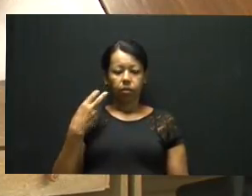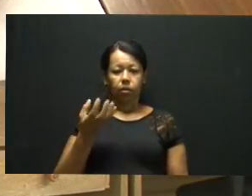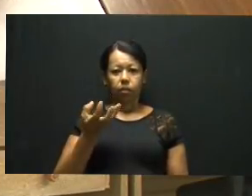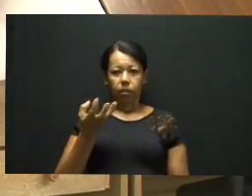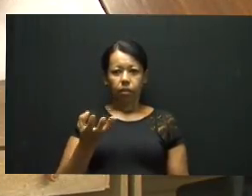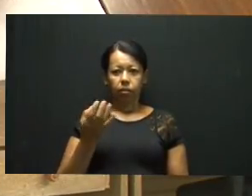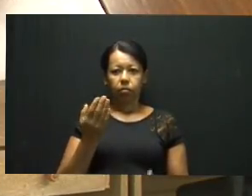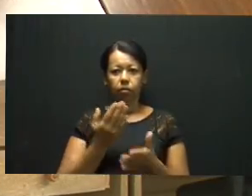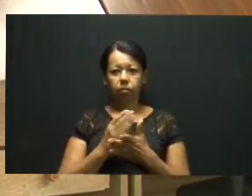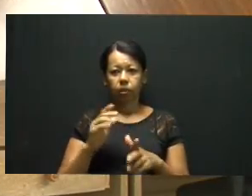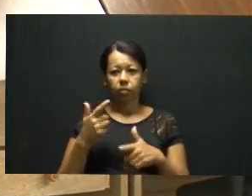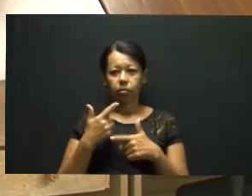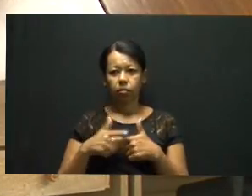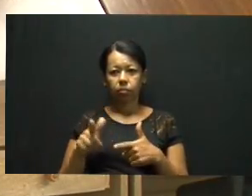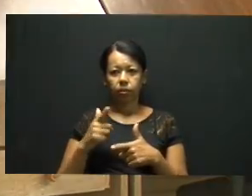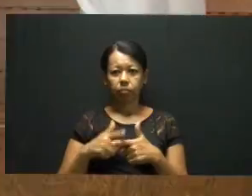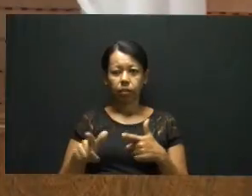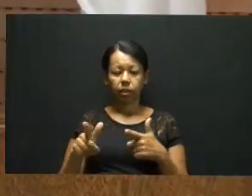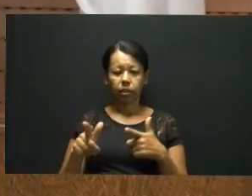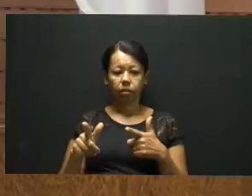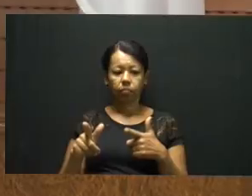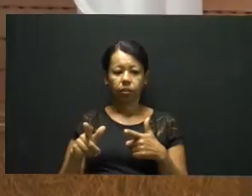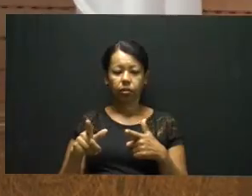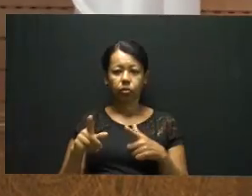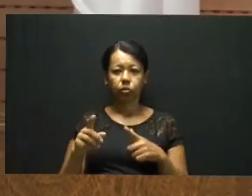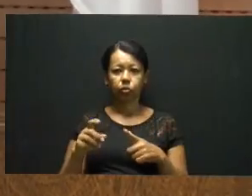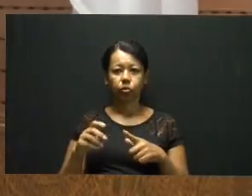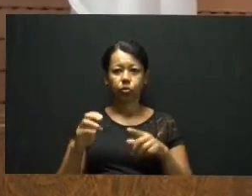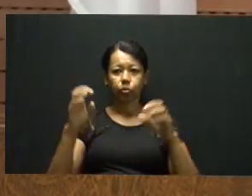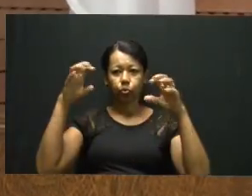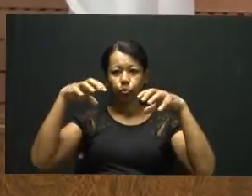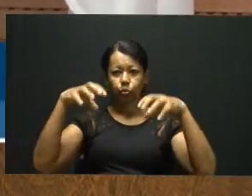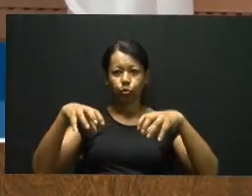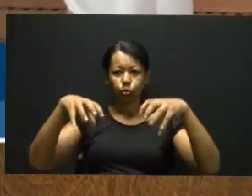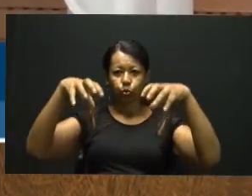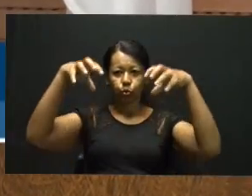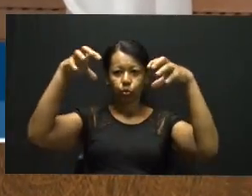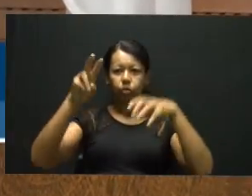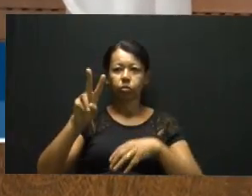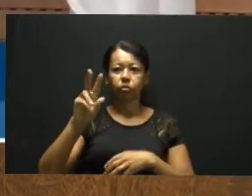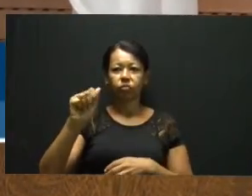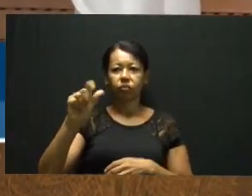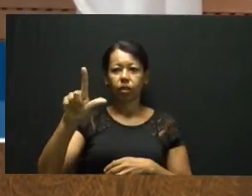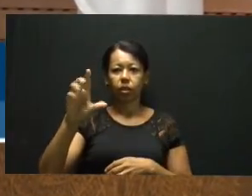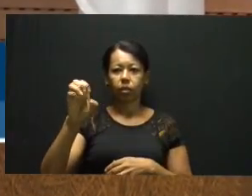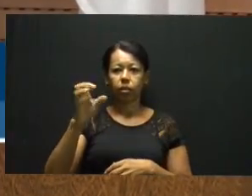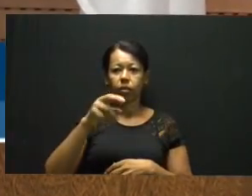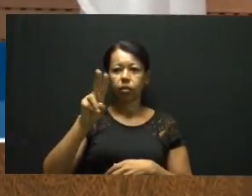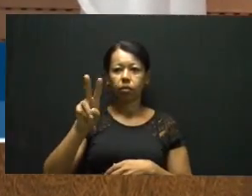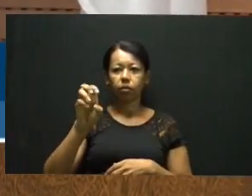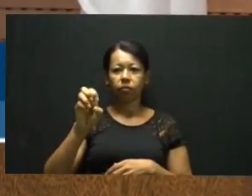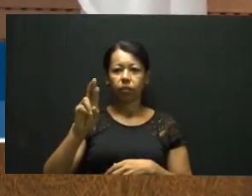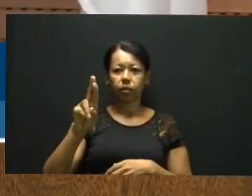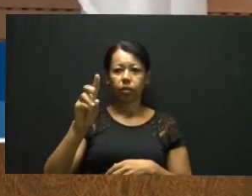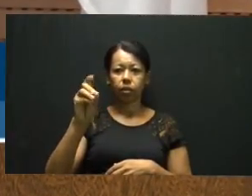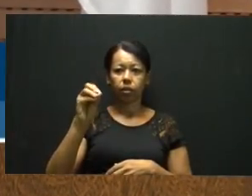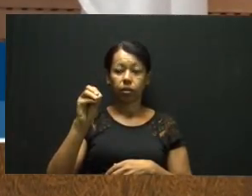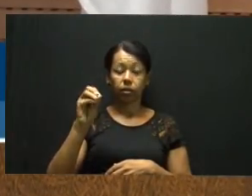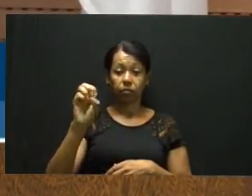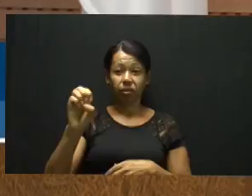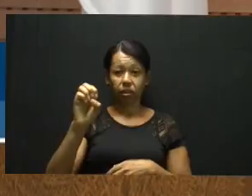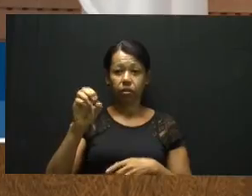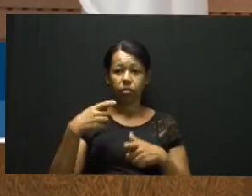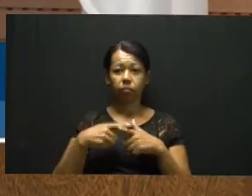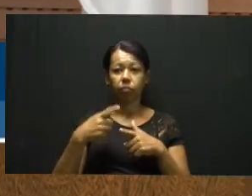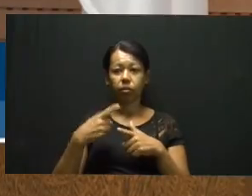resolver os problemas de alagamentos e enchentes do bairro Vale Verde, devido aos moradores que já perderam as contas